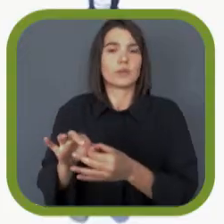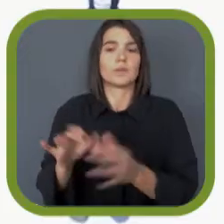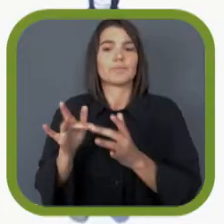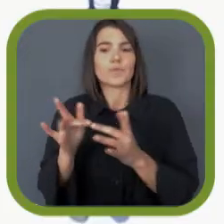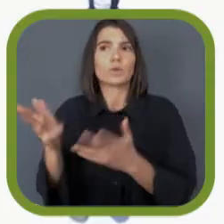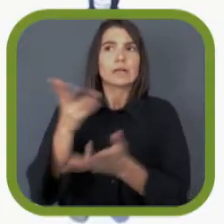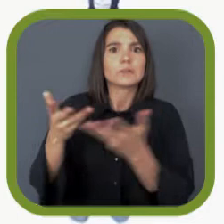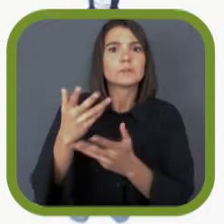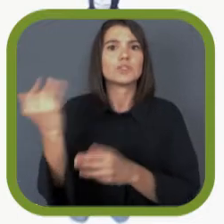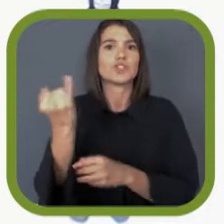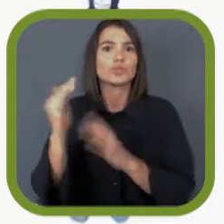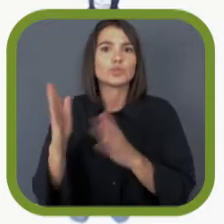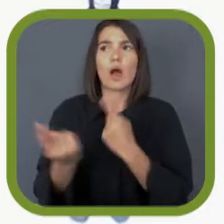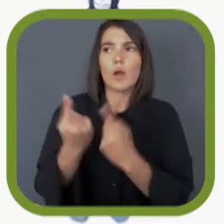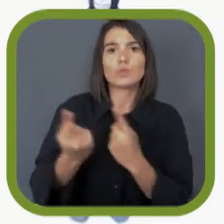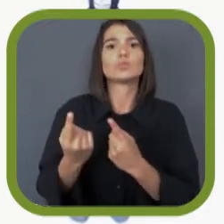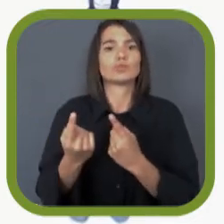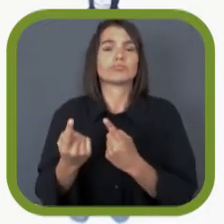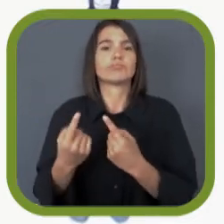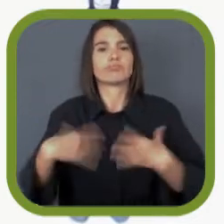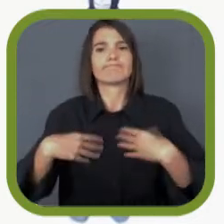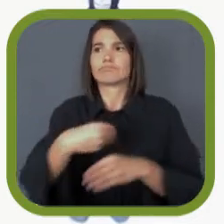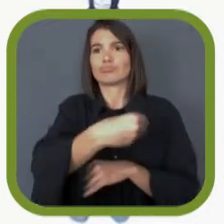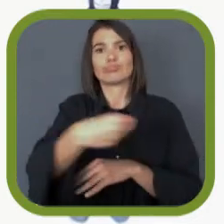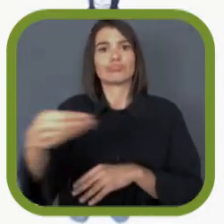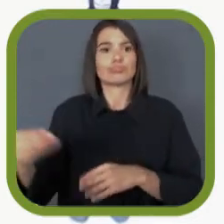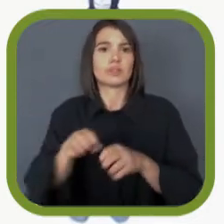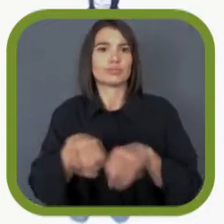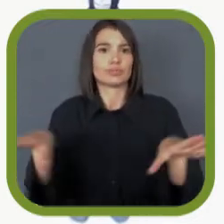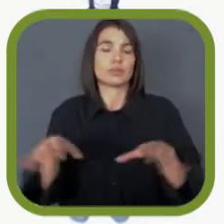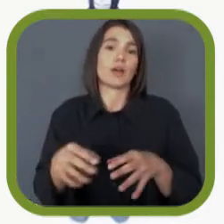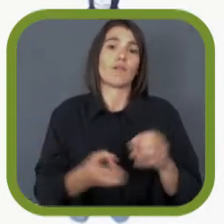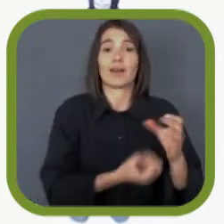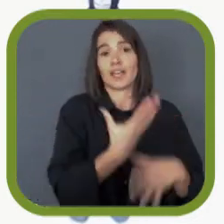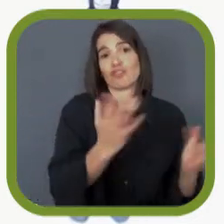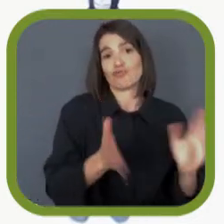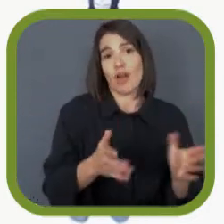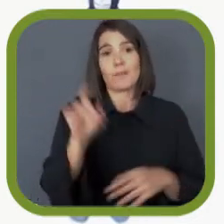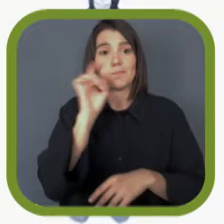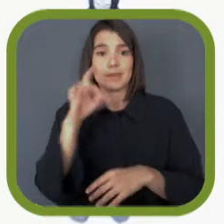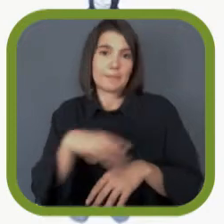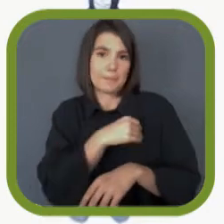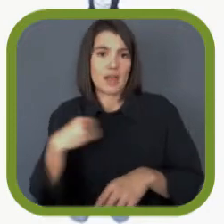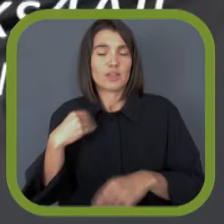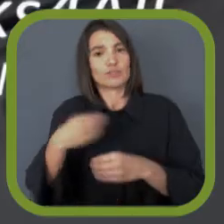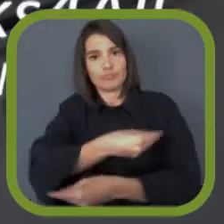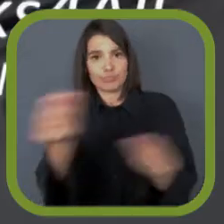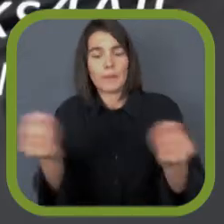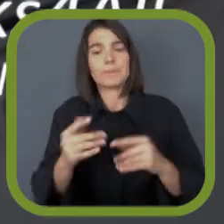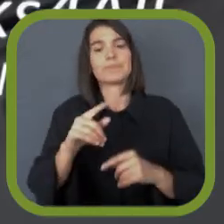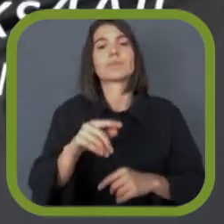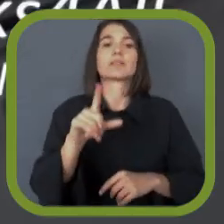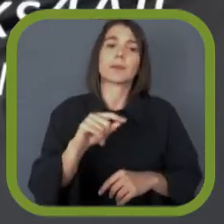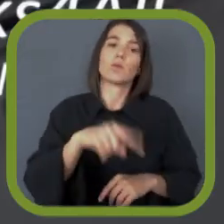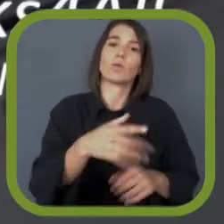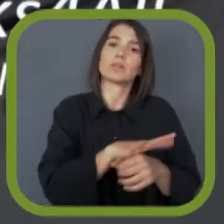em contacto com algumas instituições onde vamos fazer a distribuição de alguns produtos que entretanto foram desenvolvidos para a proteção médica. E depois há